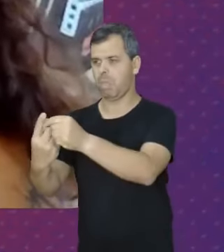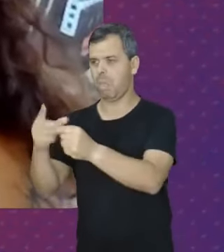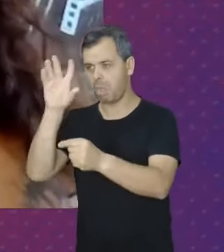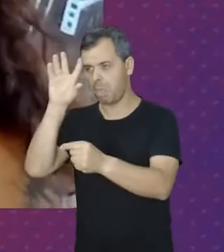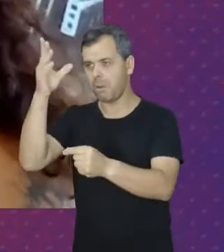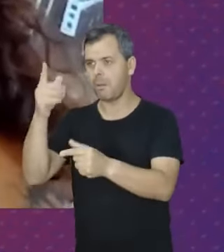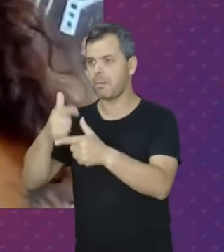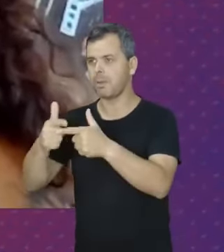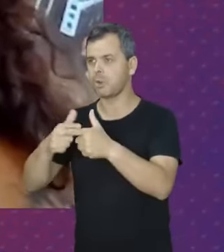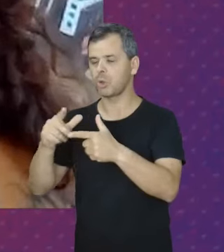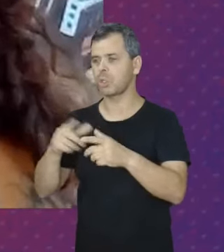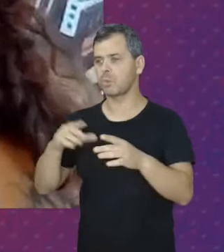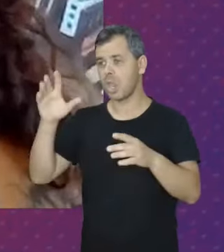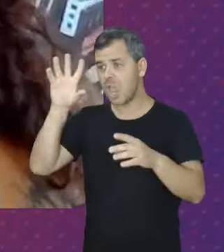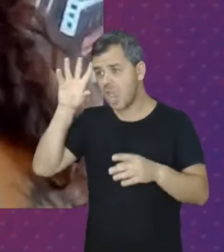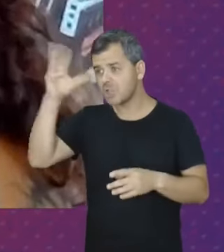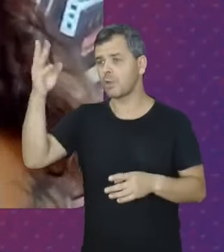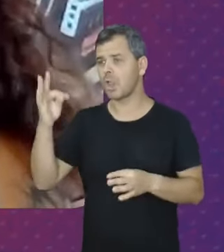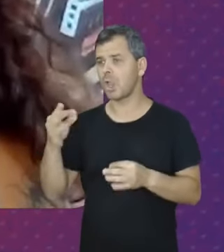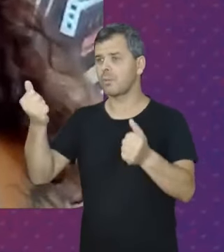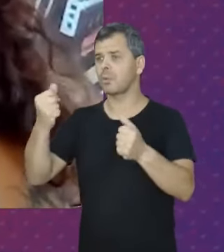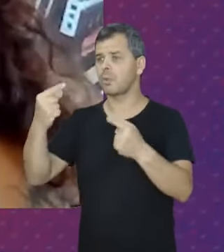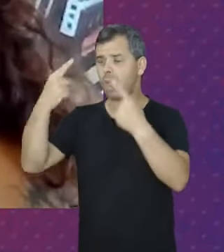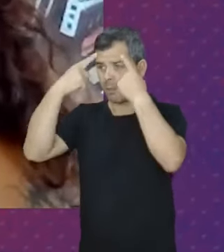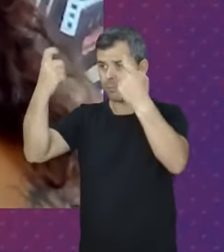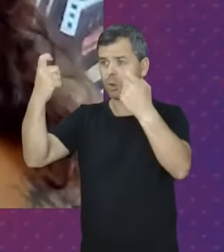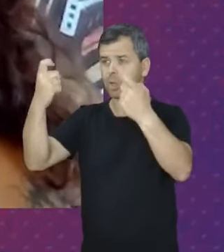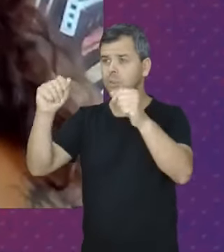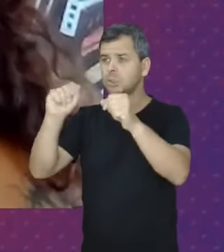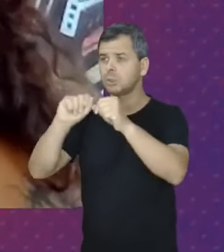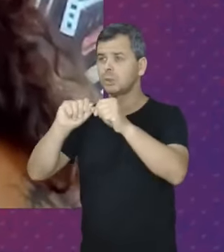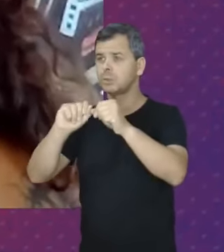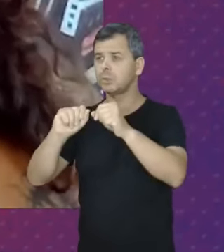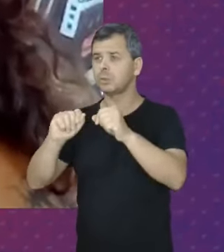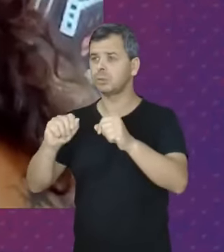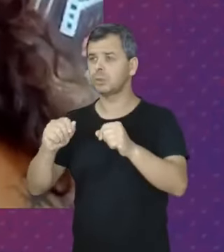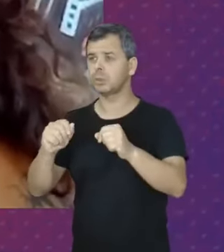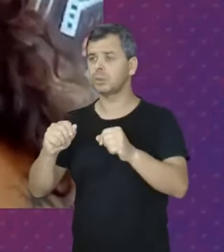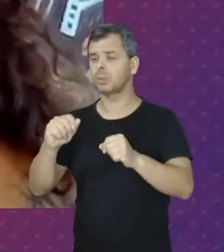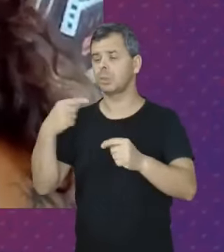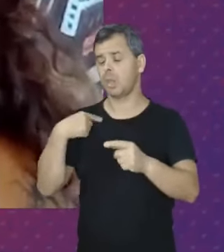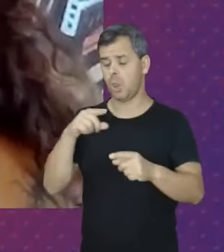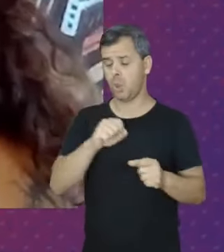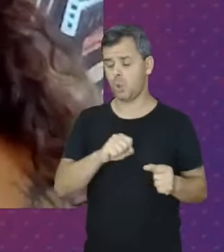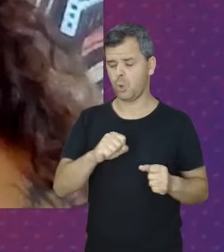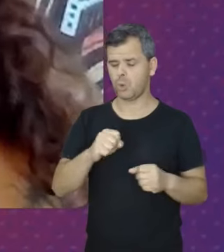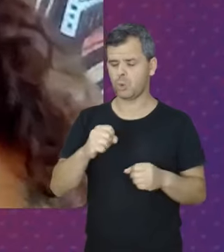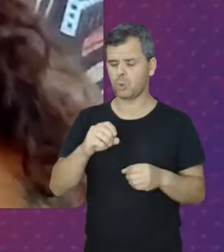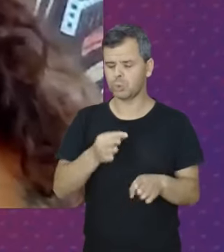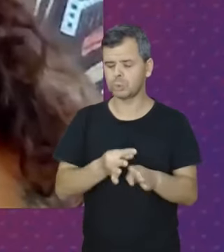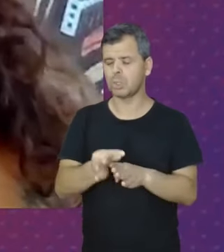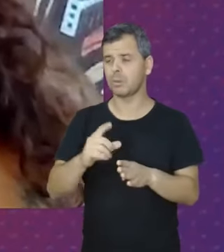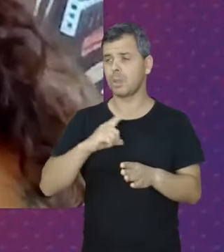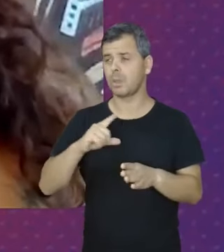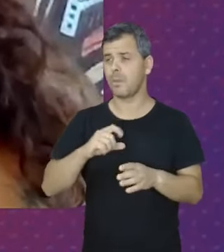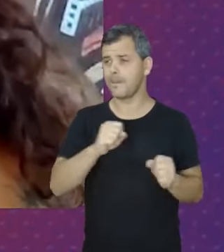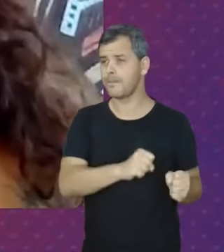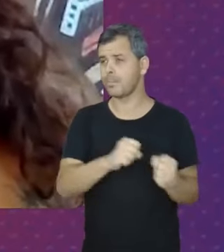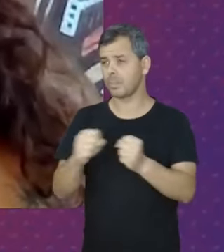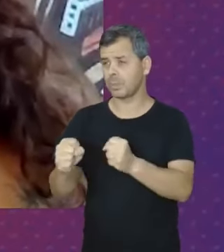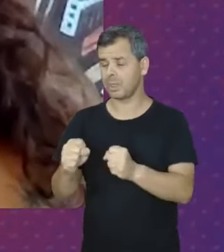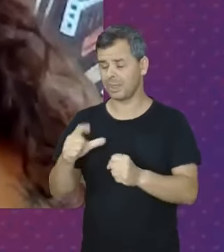não consegue superar as violações. E o Conselho Tutelar tem esse poder. Às vezes o Conselho Tutelar tem